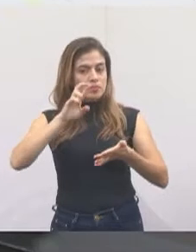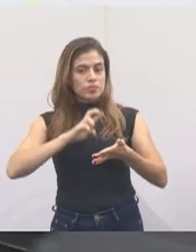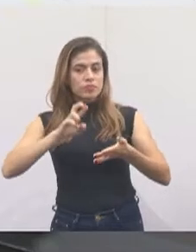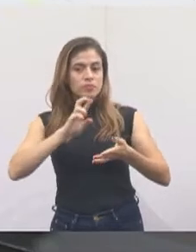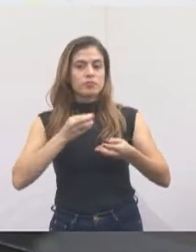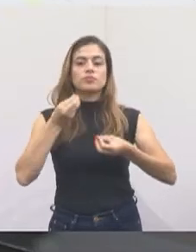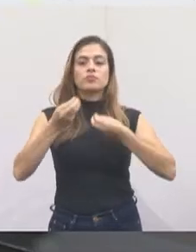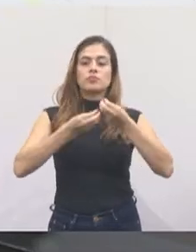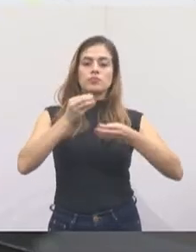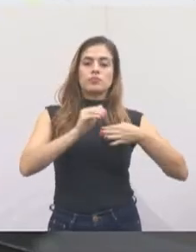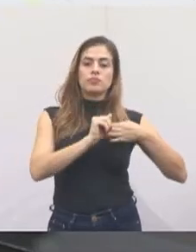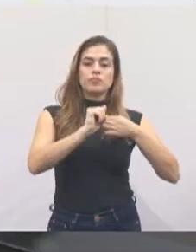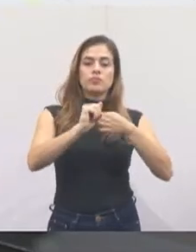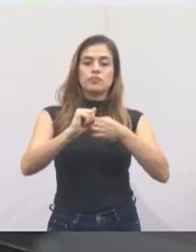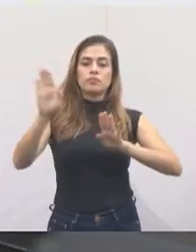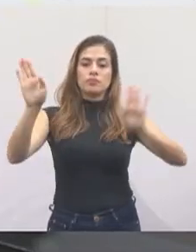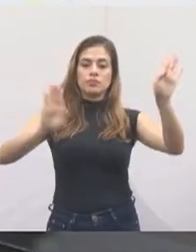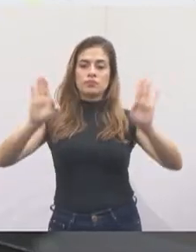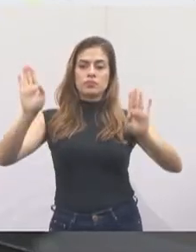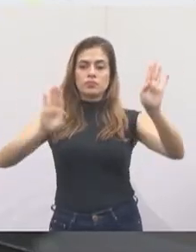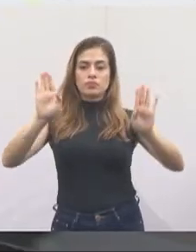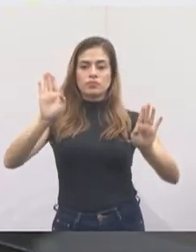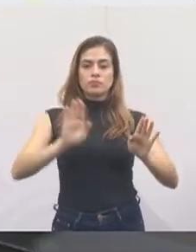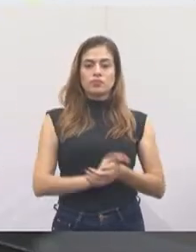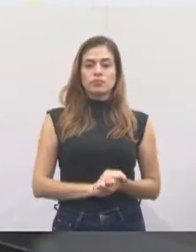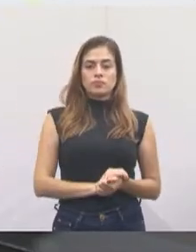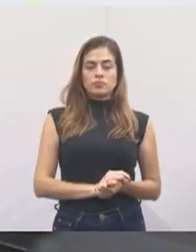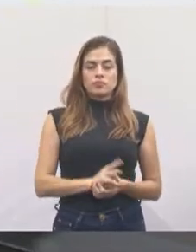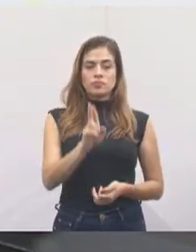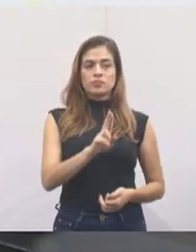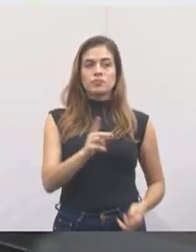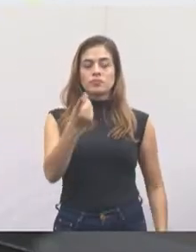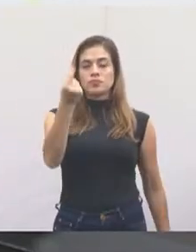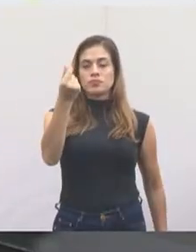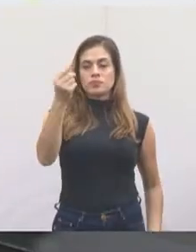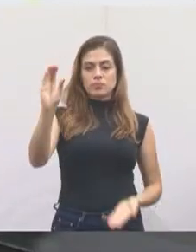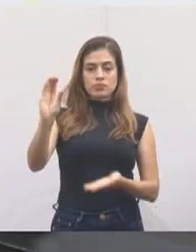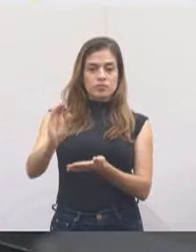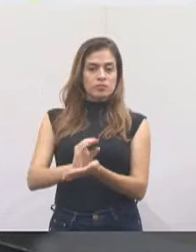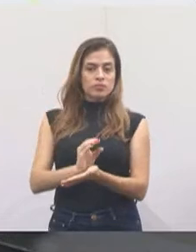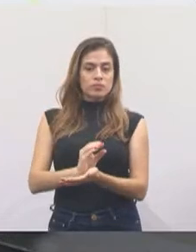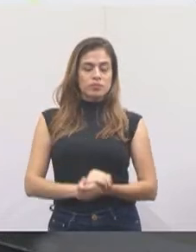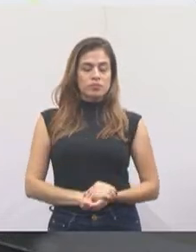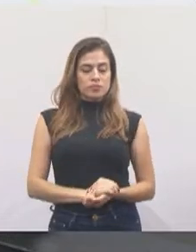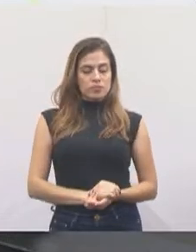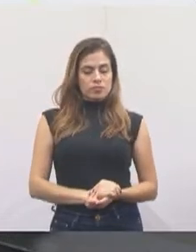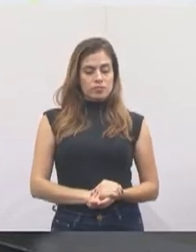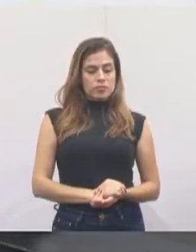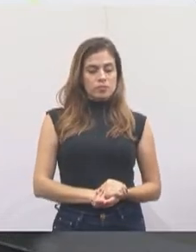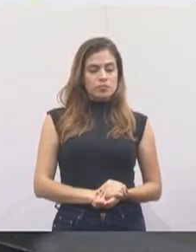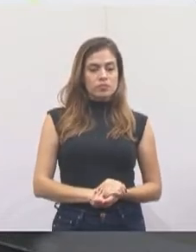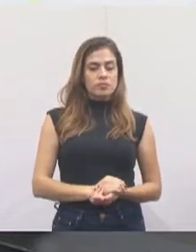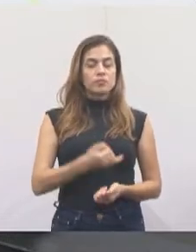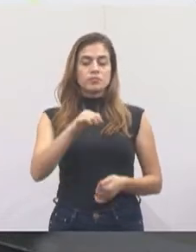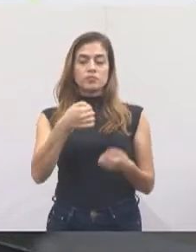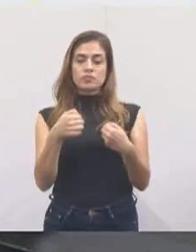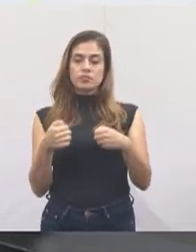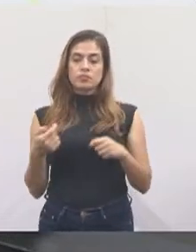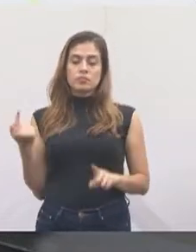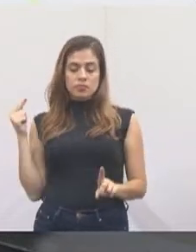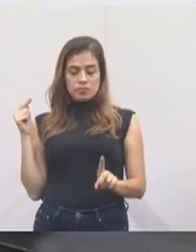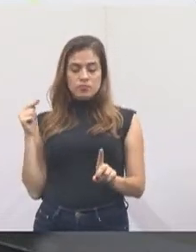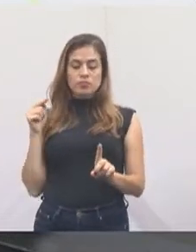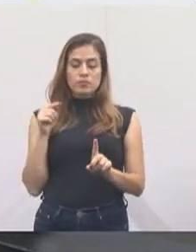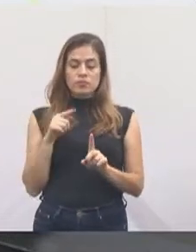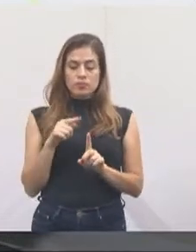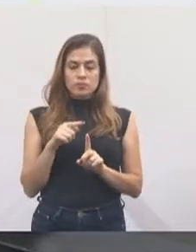qual será conduzida a licitação para usarmos o valor da verba conforme necessário dou objetivo do